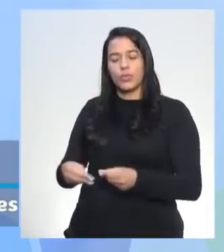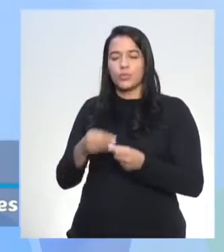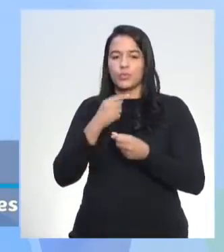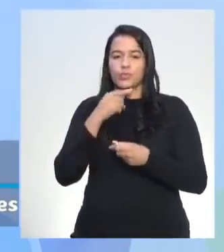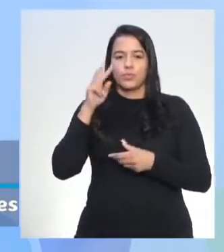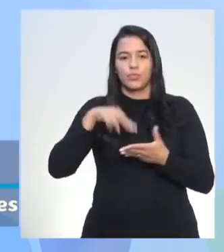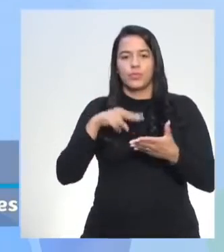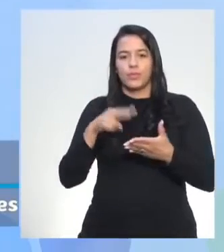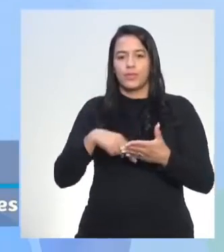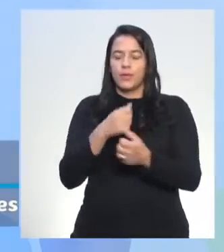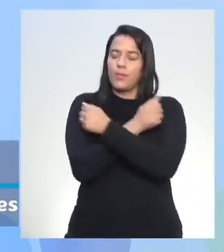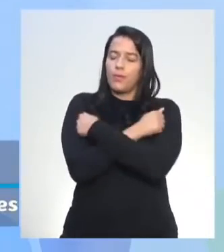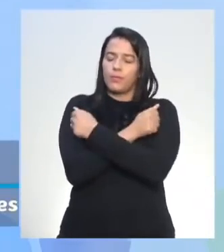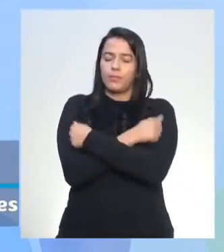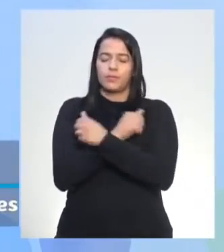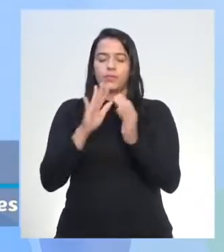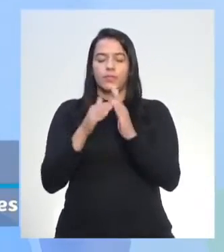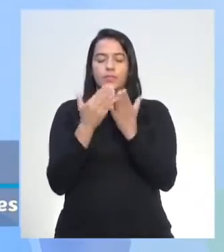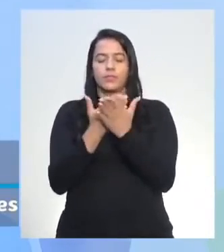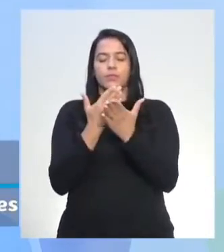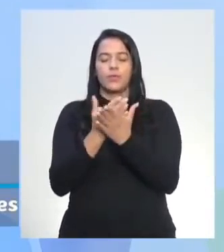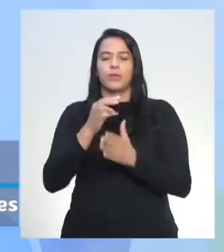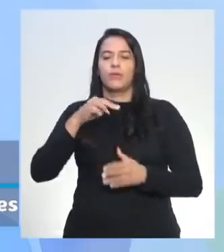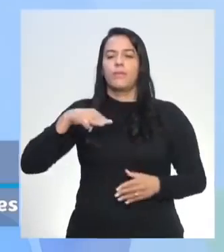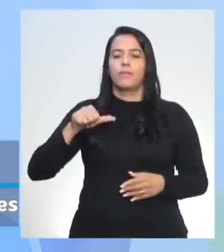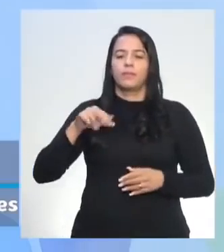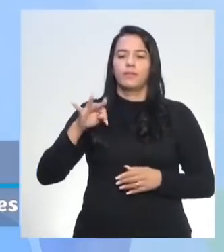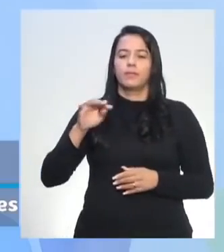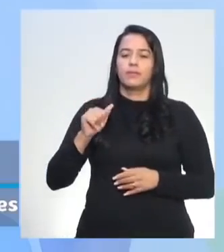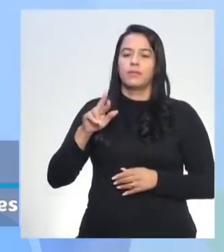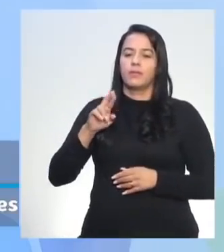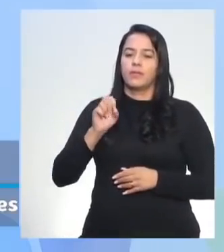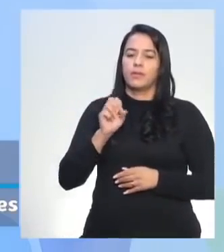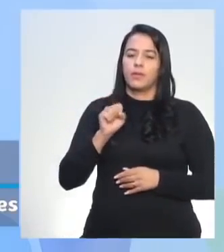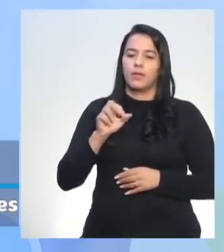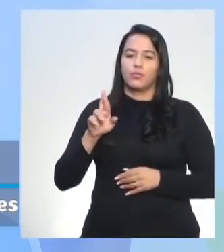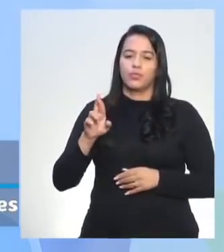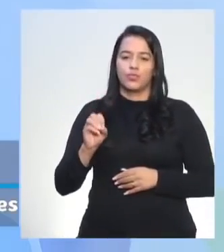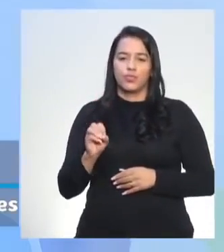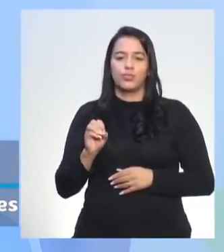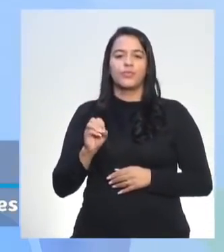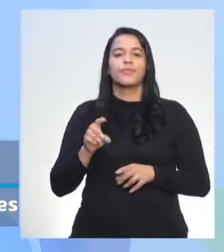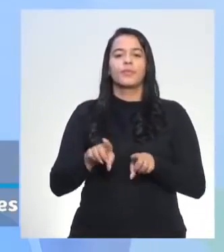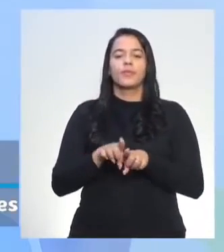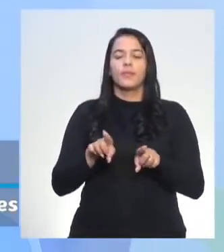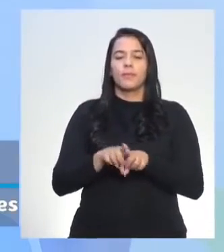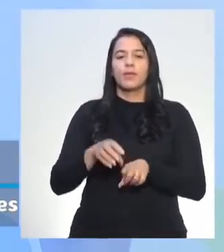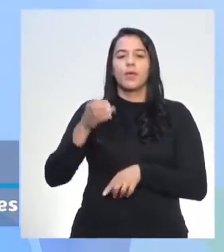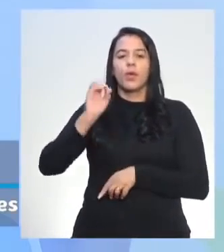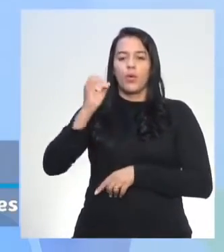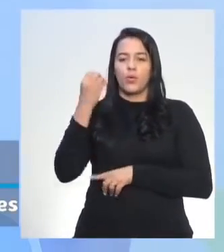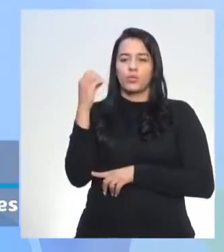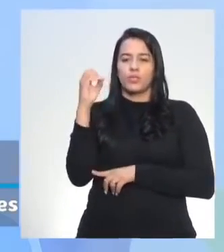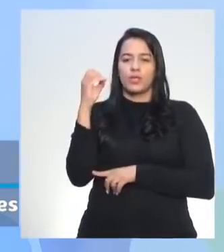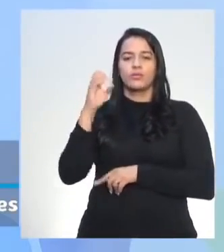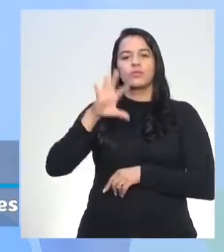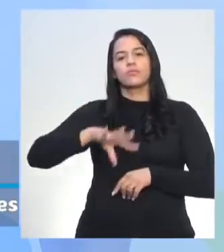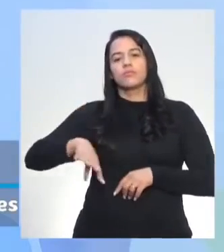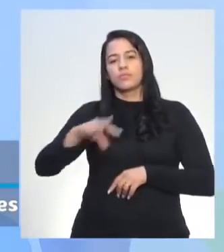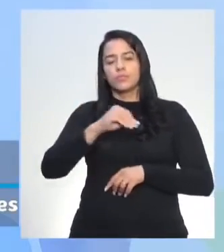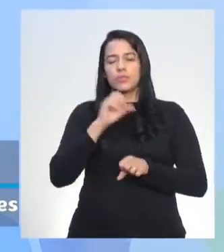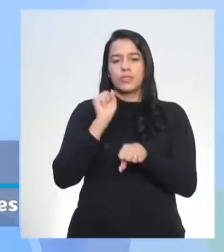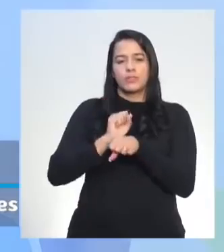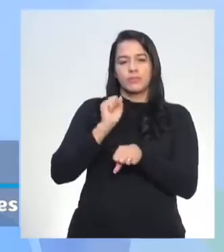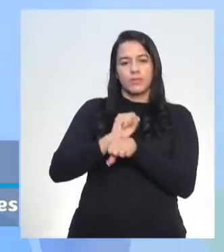então para o pessoal da Escola Antônio Matarazzo, Santa Bárbara, tá? O pessoal da Escola de Itapevi, Osasco, estão mandando bastante. E vamos esperar as